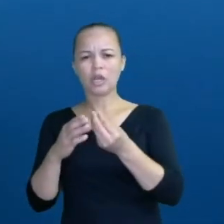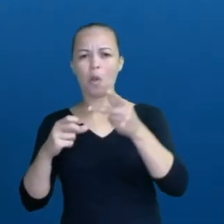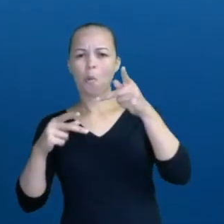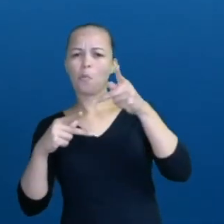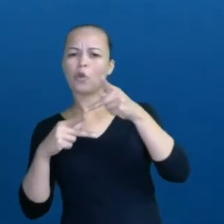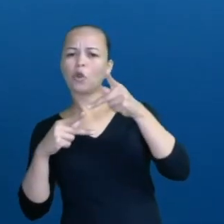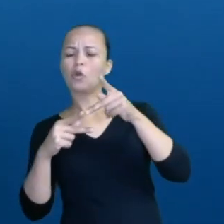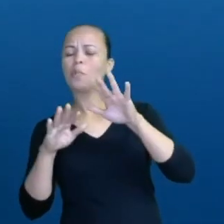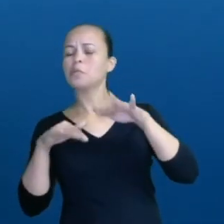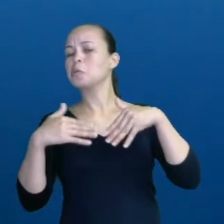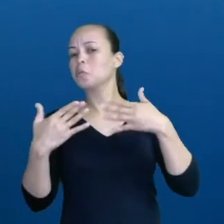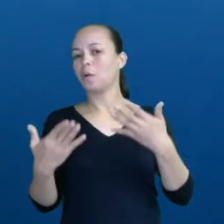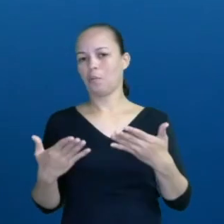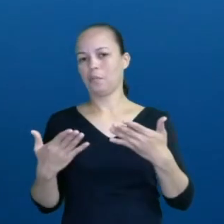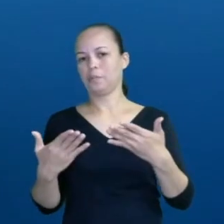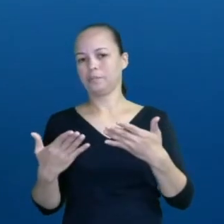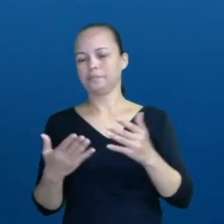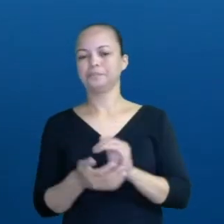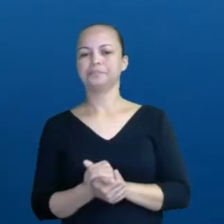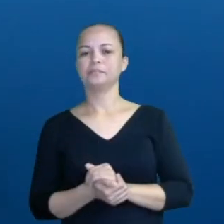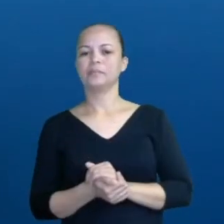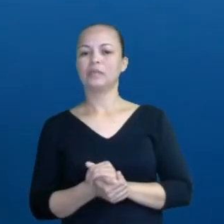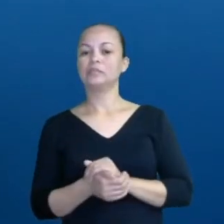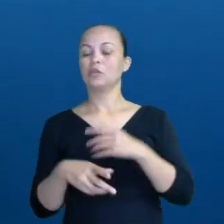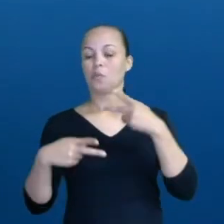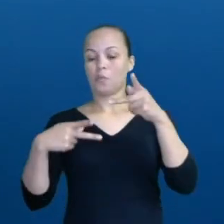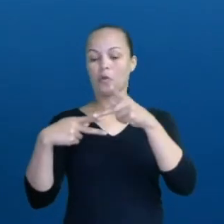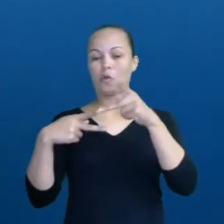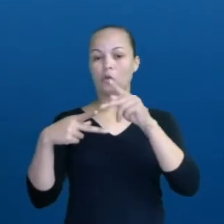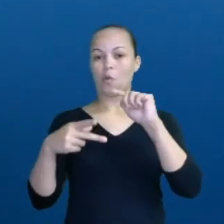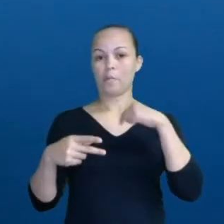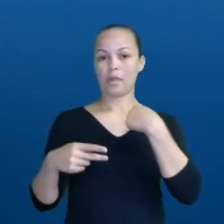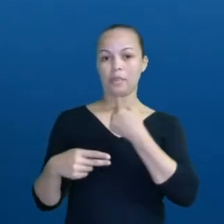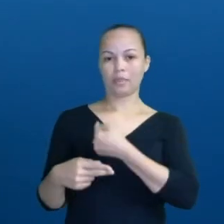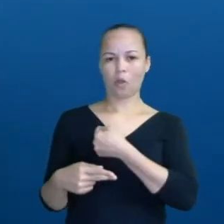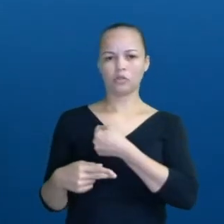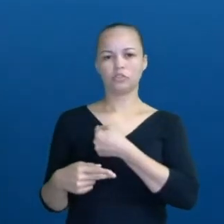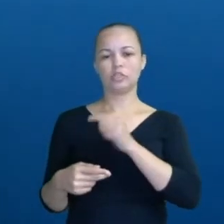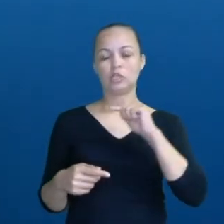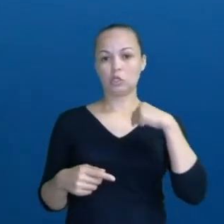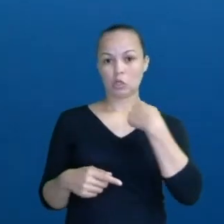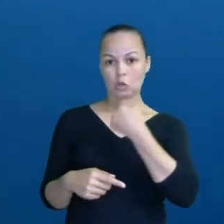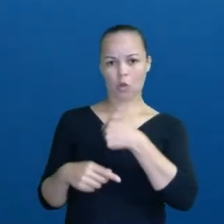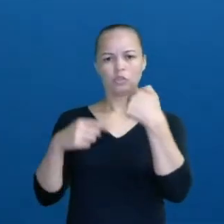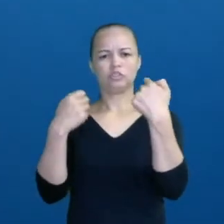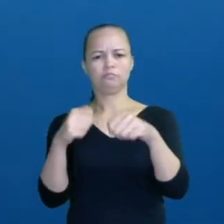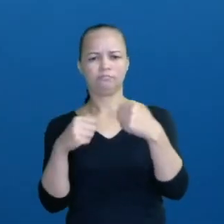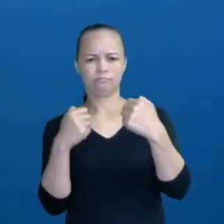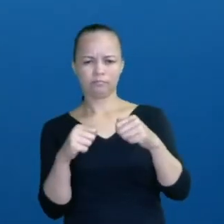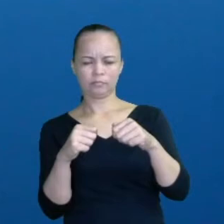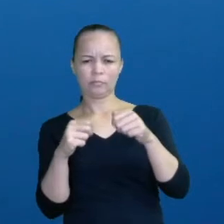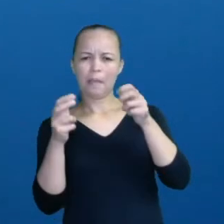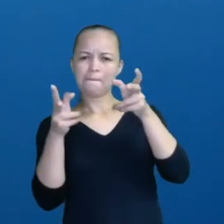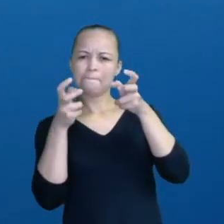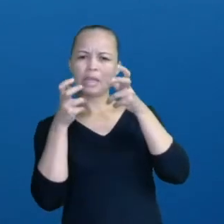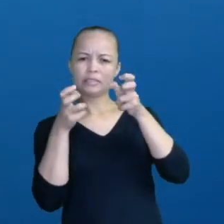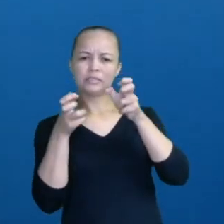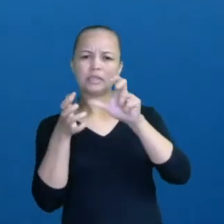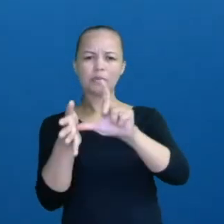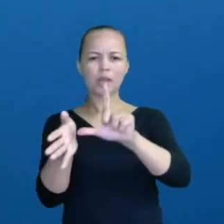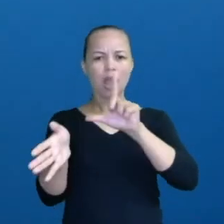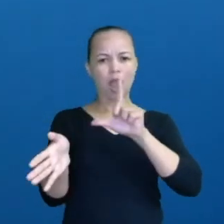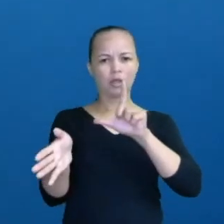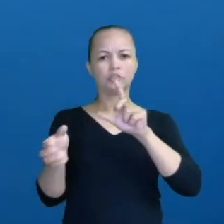qual seria o pronome? Seria o pronome nós, ou seja, nós precisamos. Agora, percebam que antes do